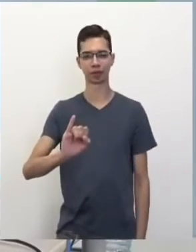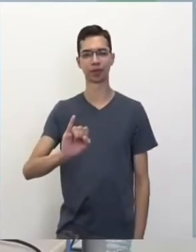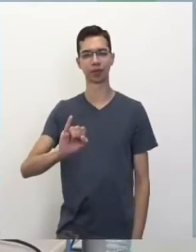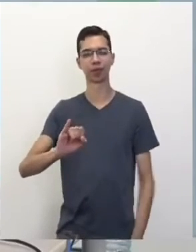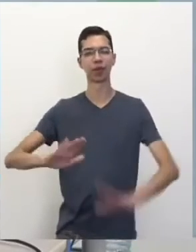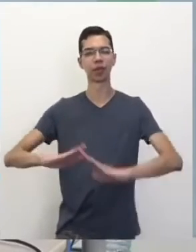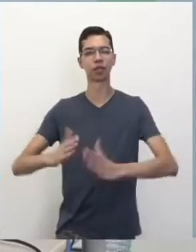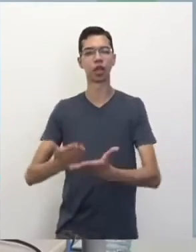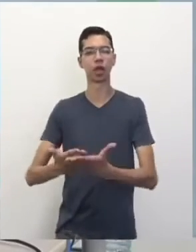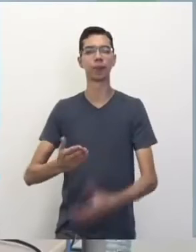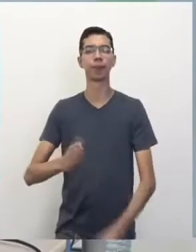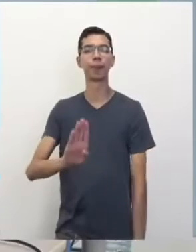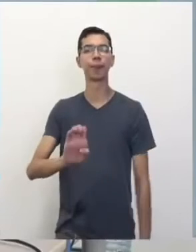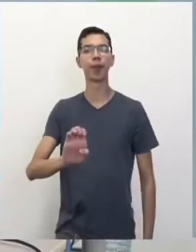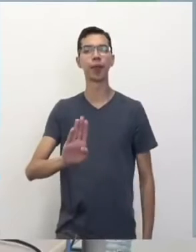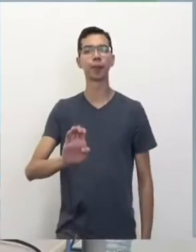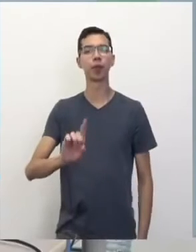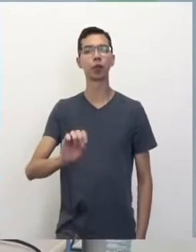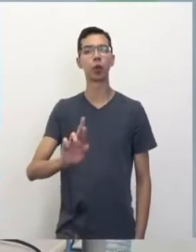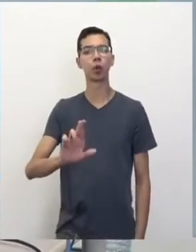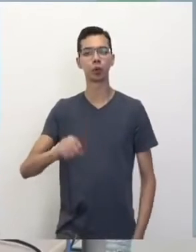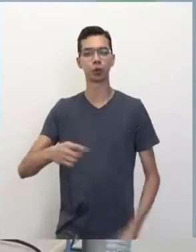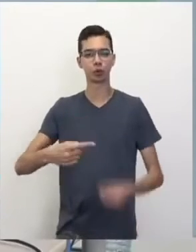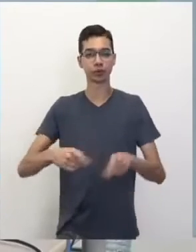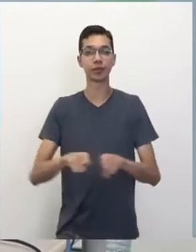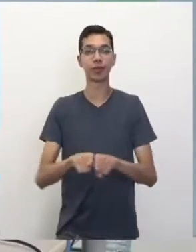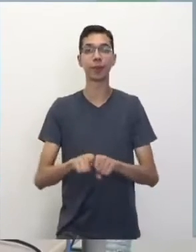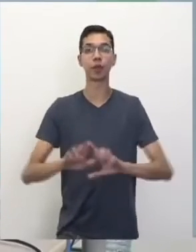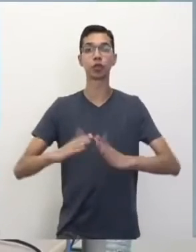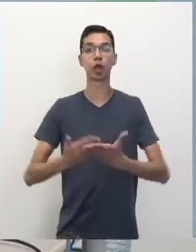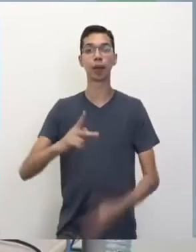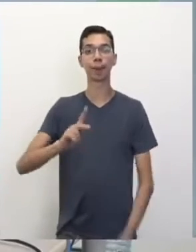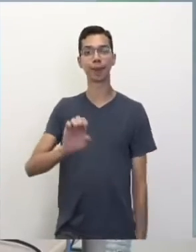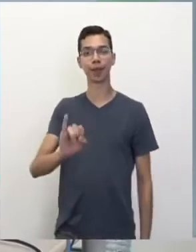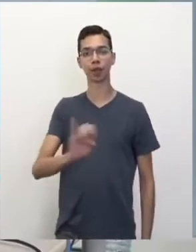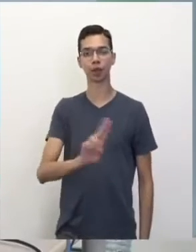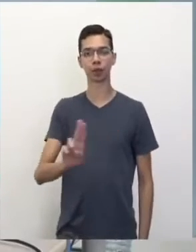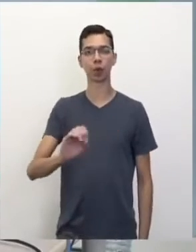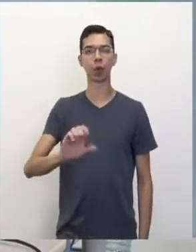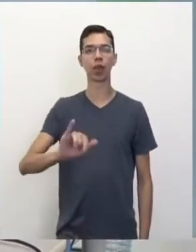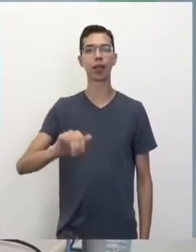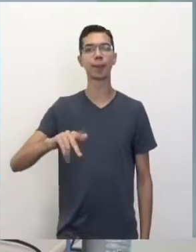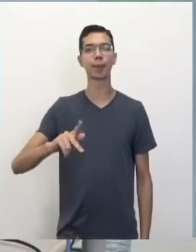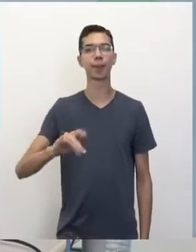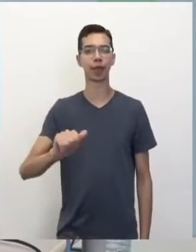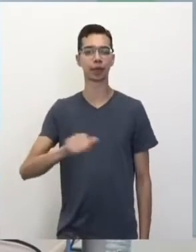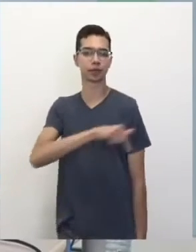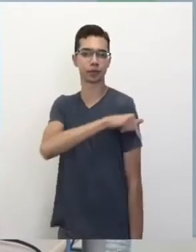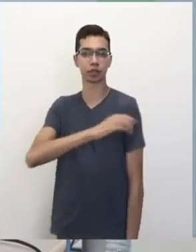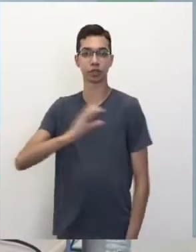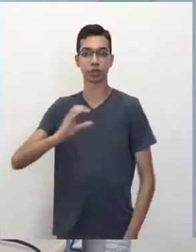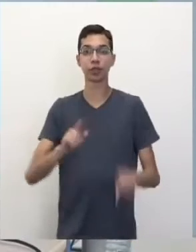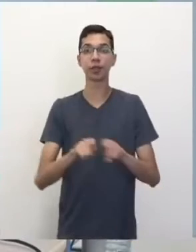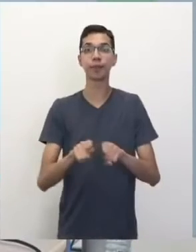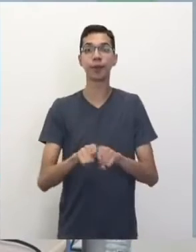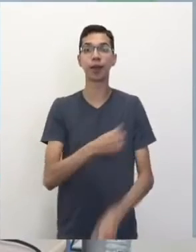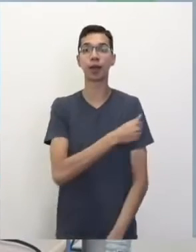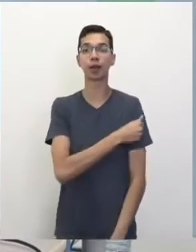né? 180 graus foi o que eles falaram. A escola PEI Olímpia Fault, o 7º C, também os alunos da